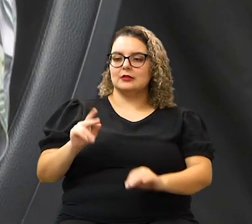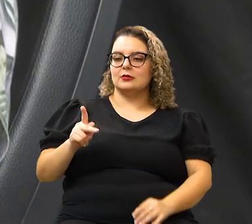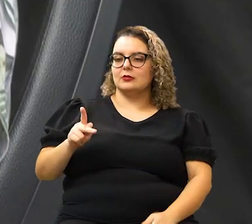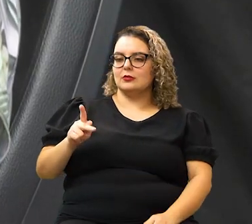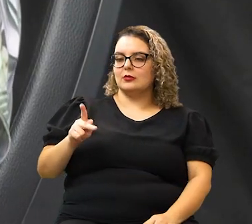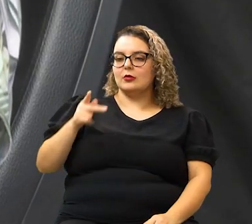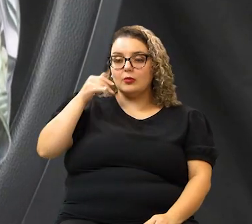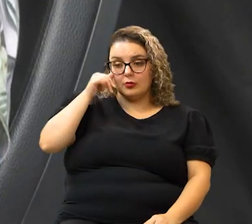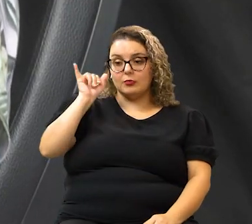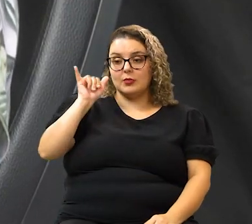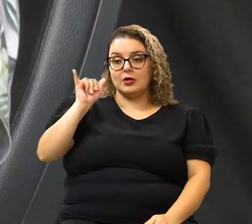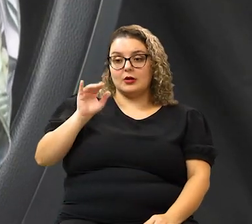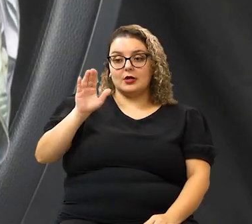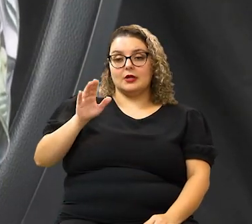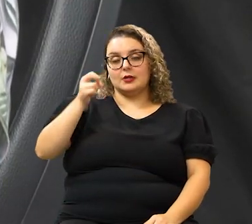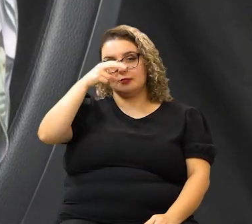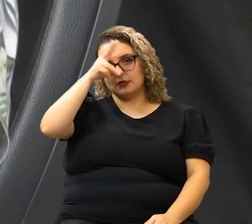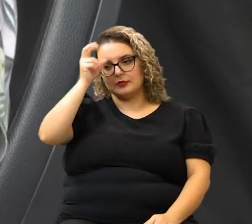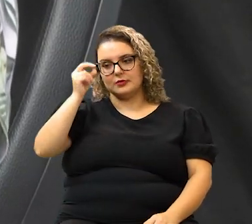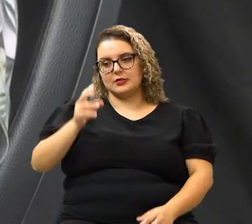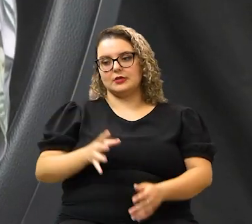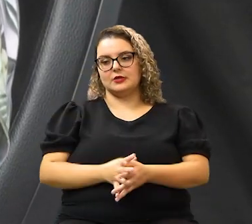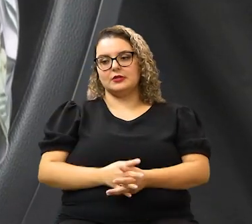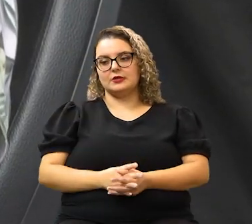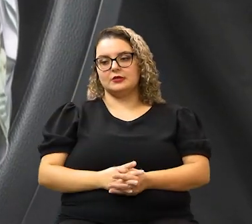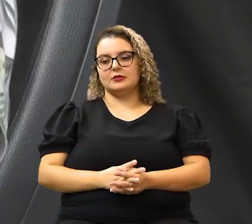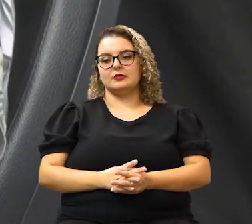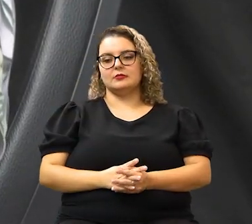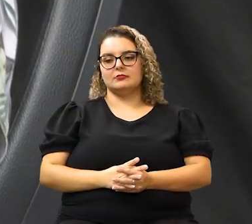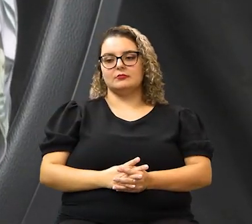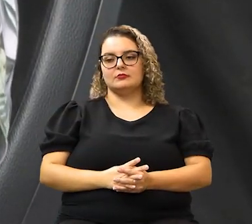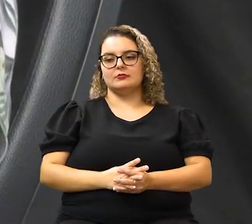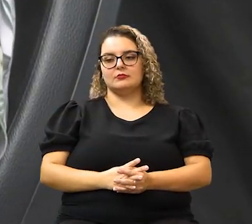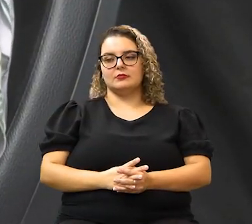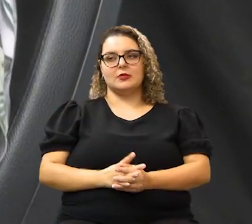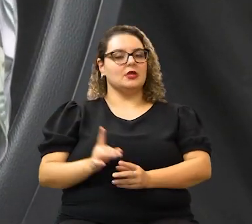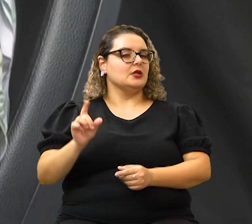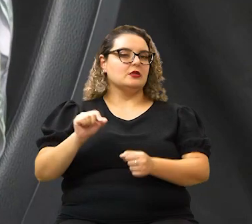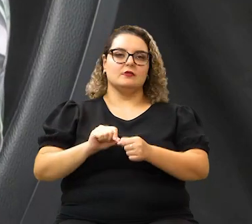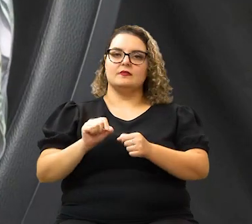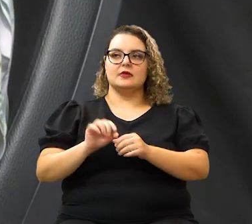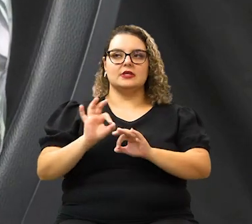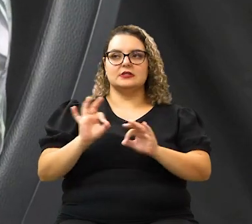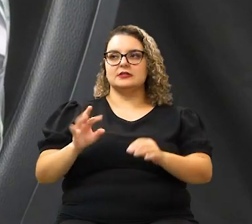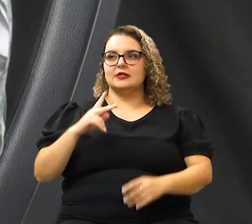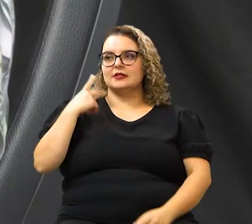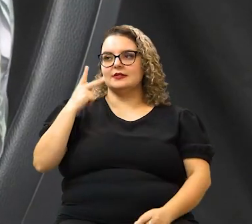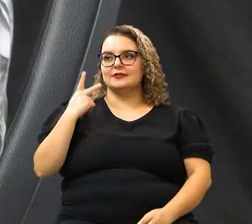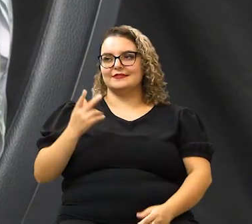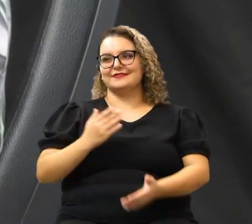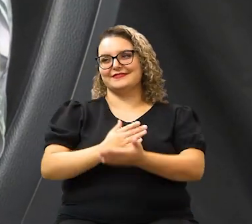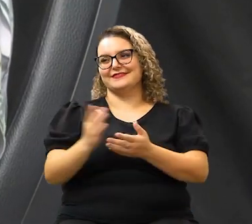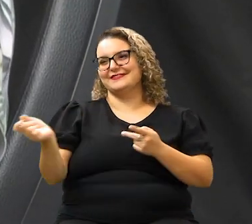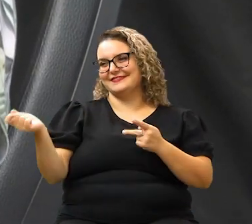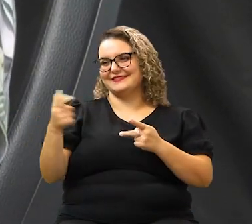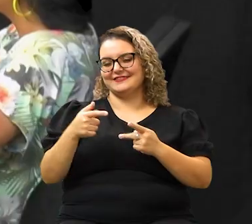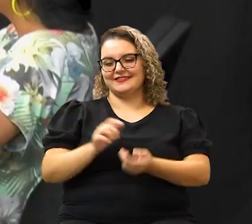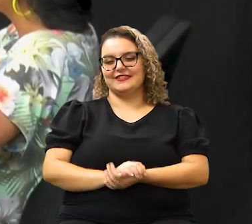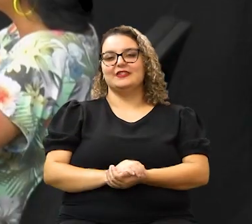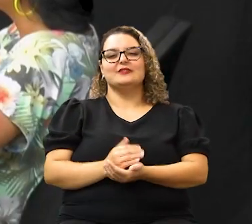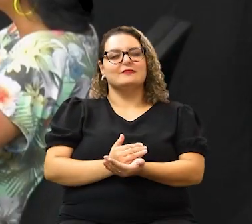Tá. E a gente não fez nenhuma cadeira. Tá. Bem no início do pessoal, a gente estava amassando barro mesmo, construindo. E qual